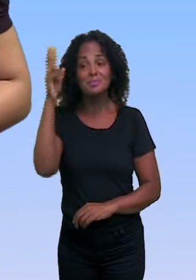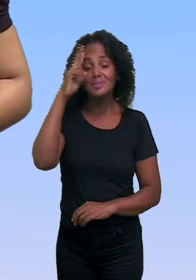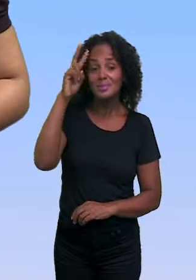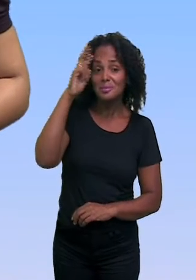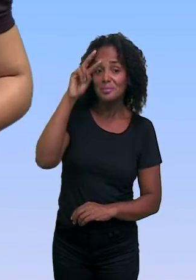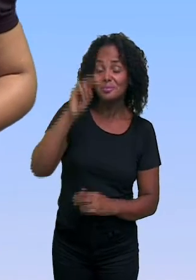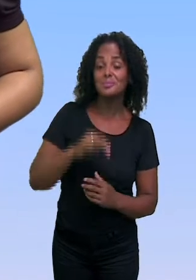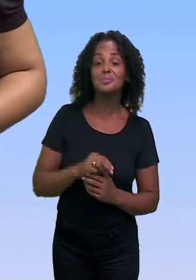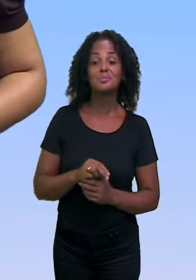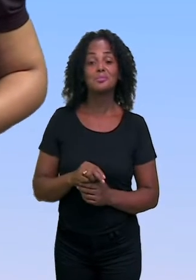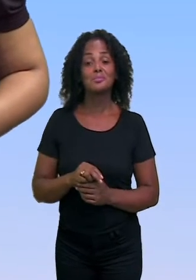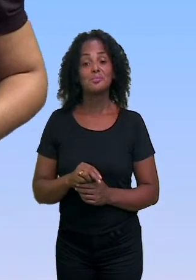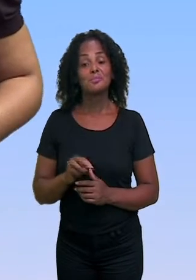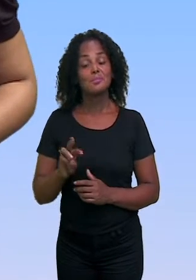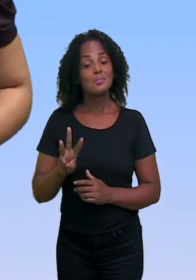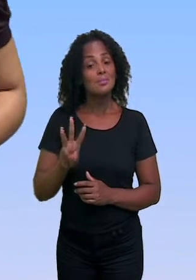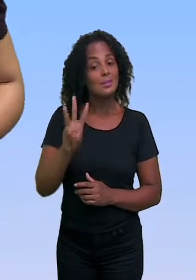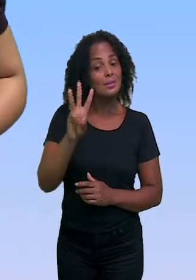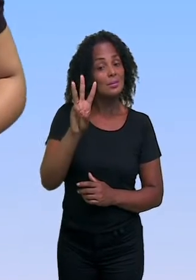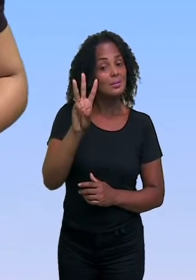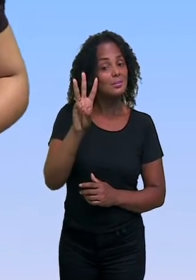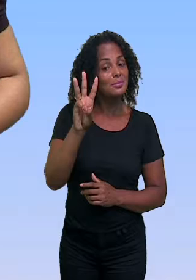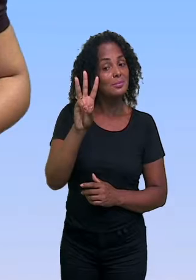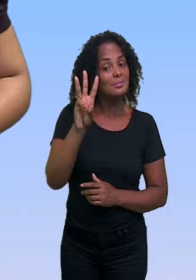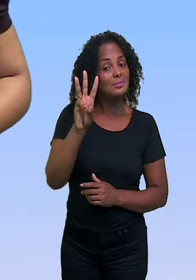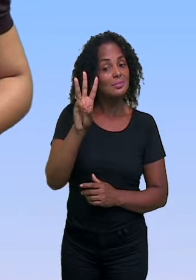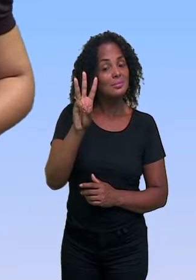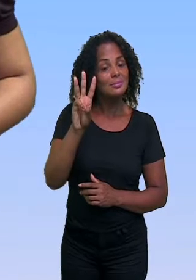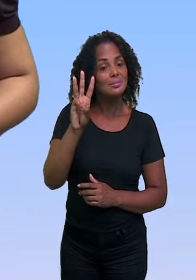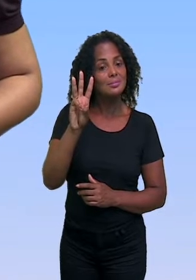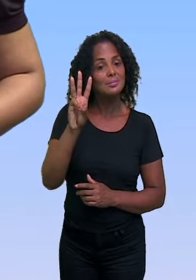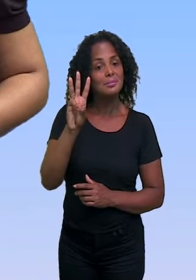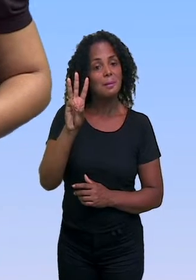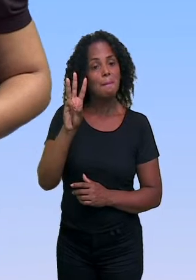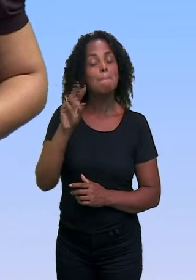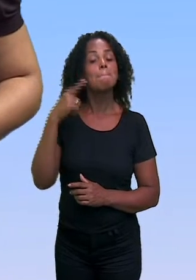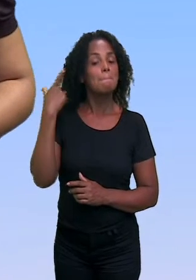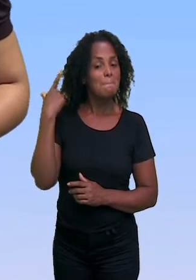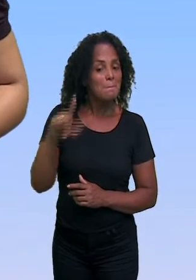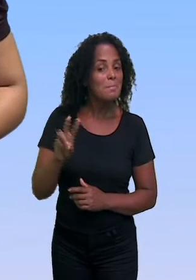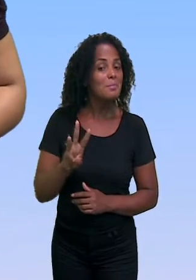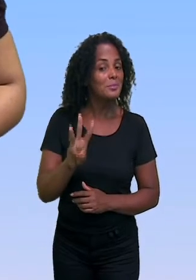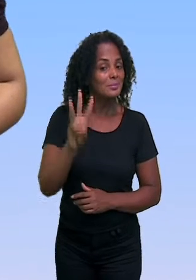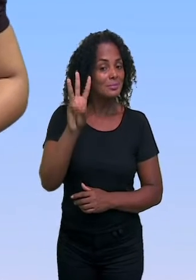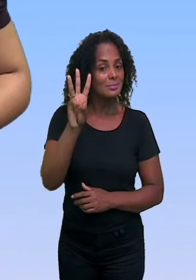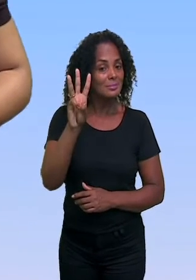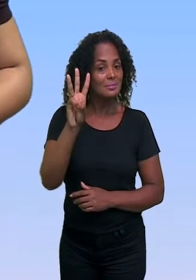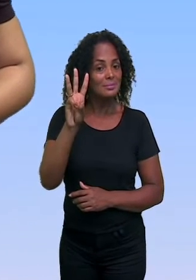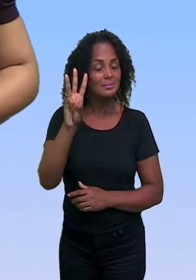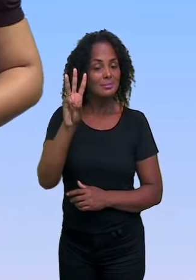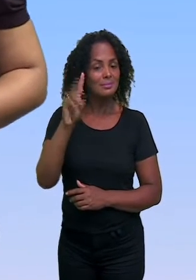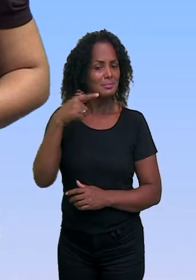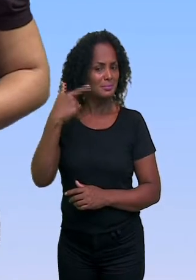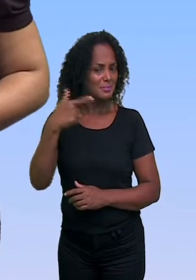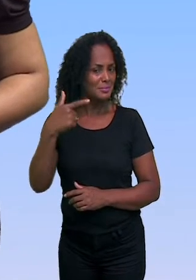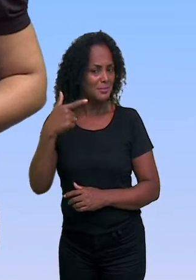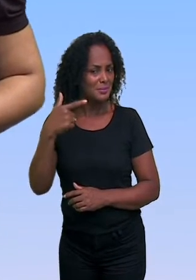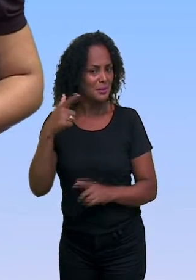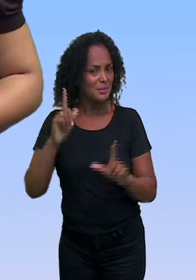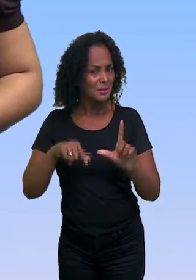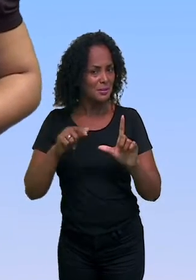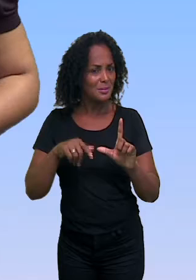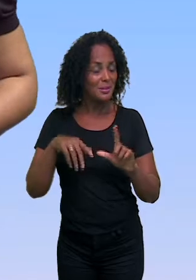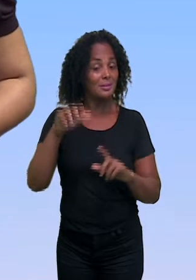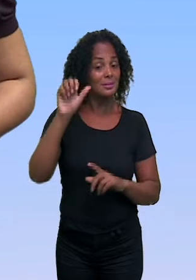relembrar isso aí o w na boi o Rui Pedro taboio a segunda letra